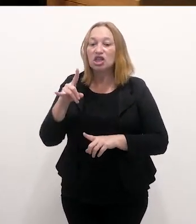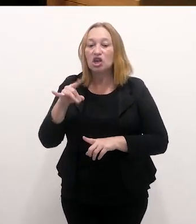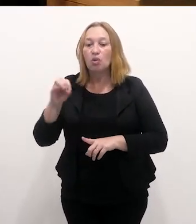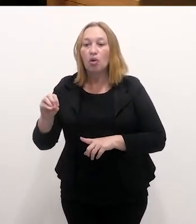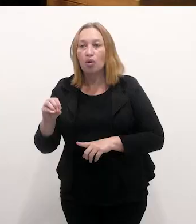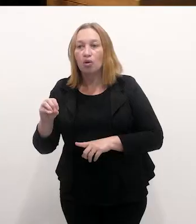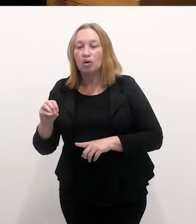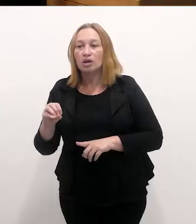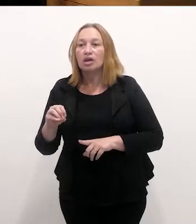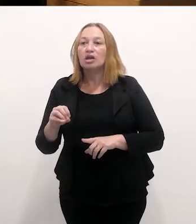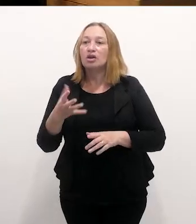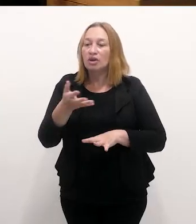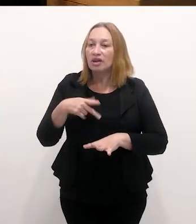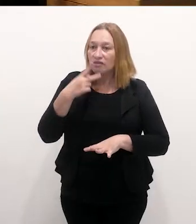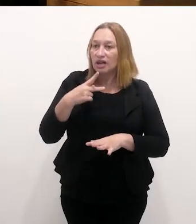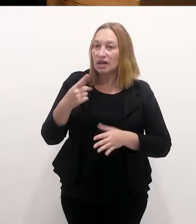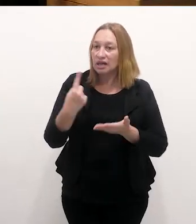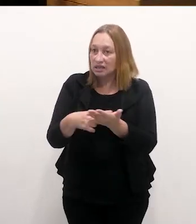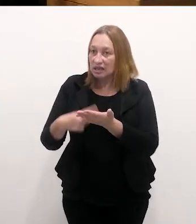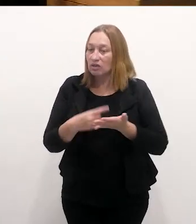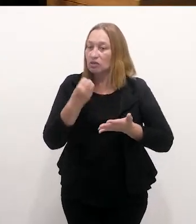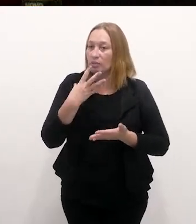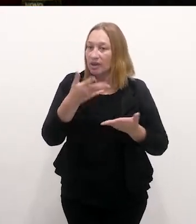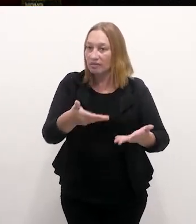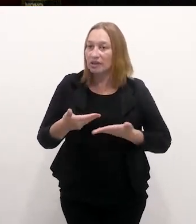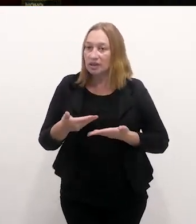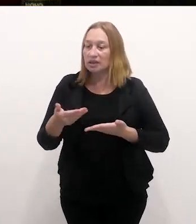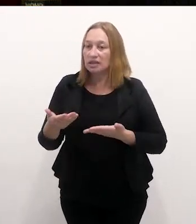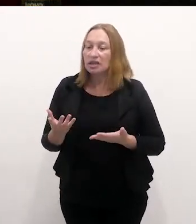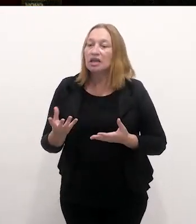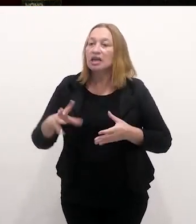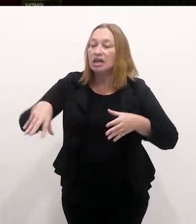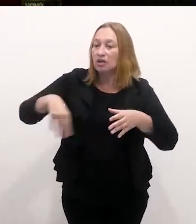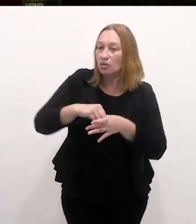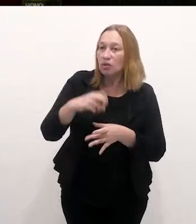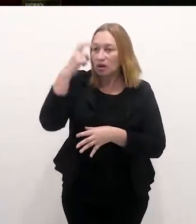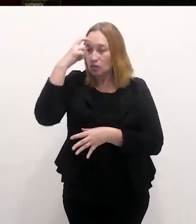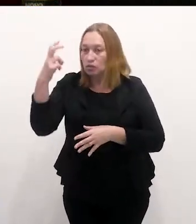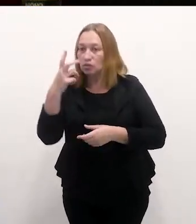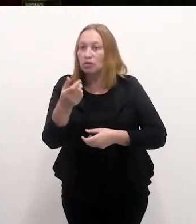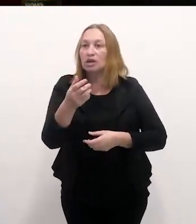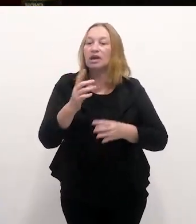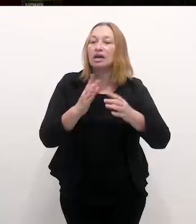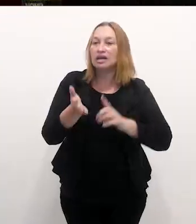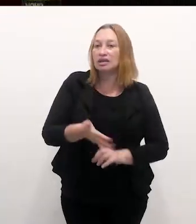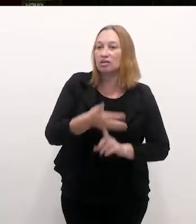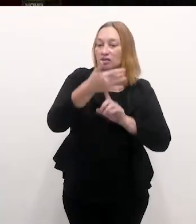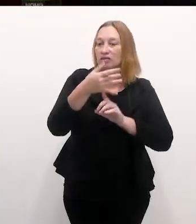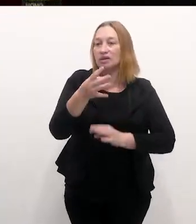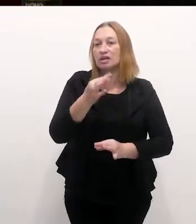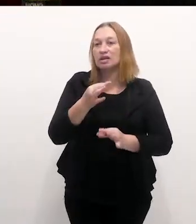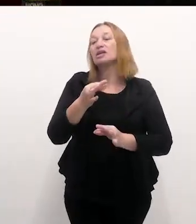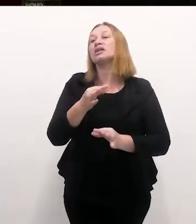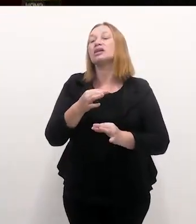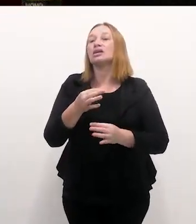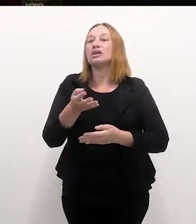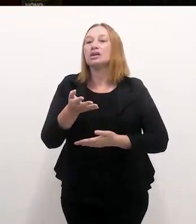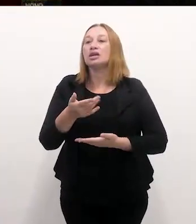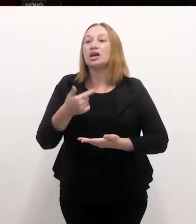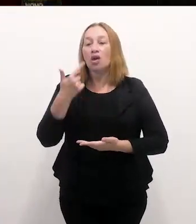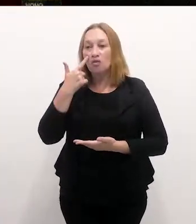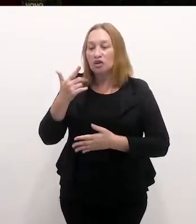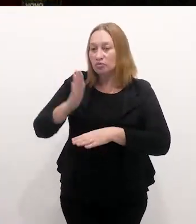contingências históricas, etc. Então, Nicodemo, quero dizer o seguinte, esses acordos internacionais são bem-vindos, que integram a cultura, a tecnologia, a